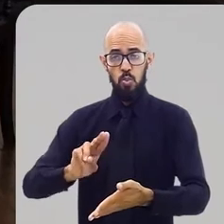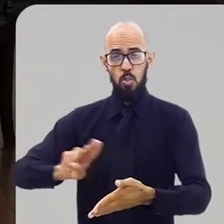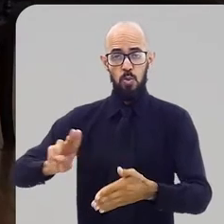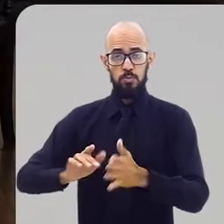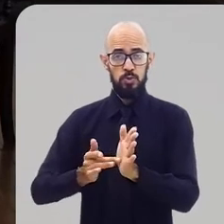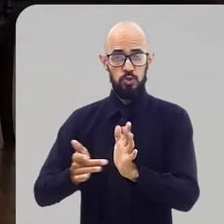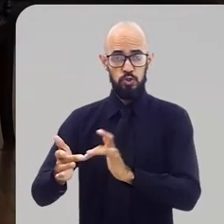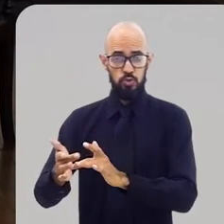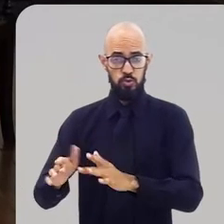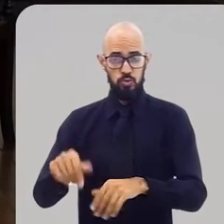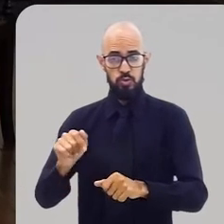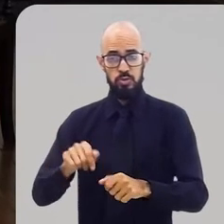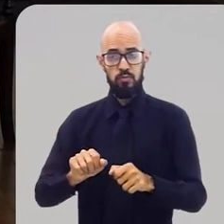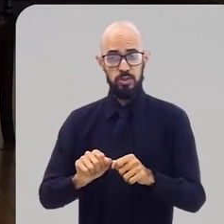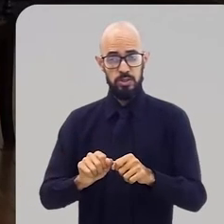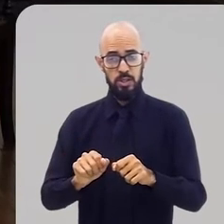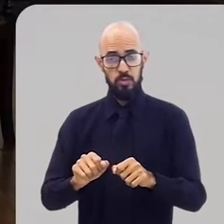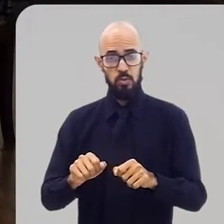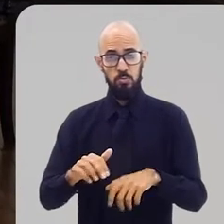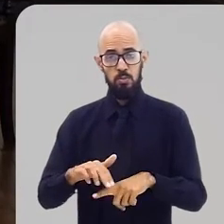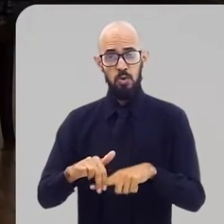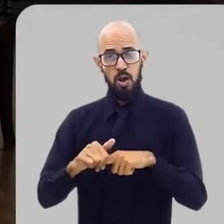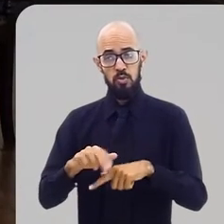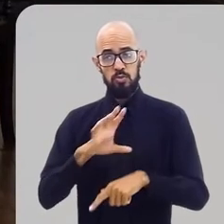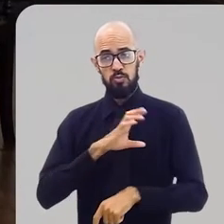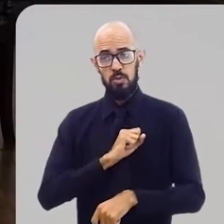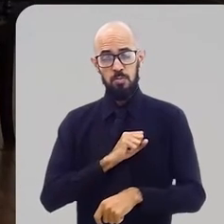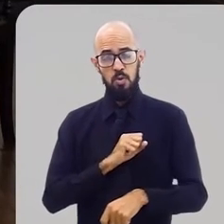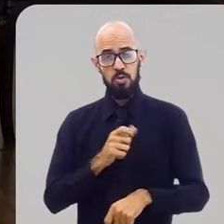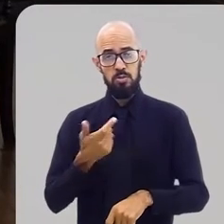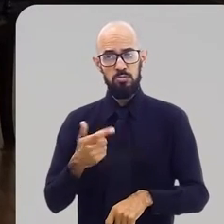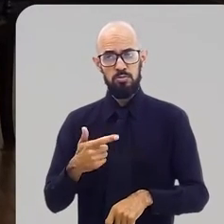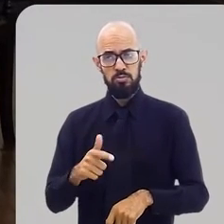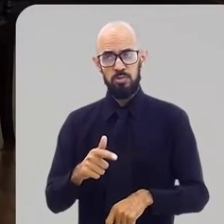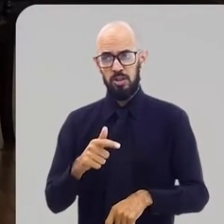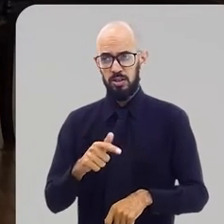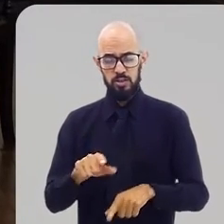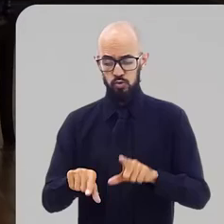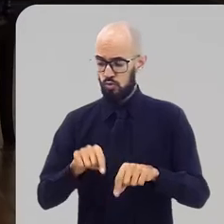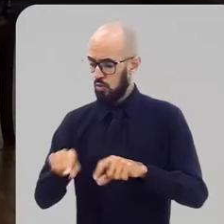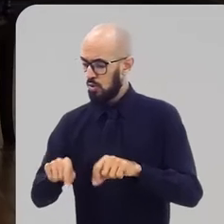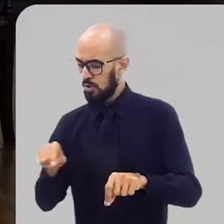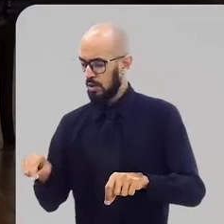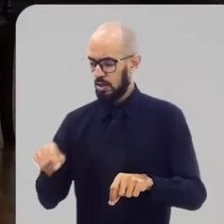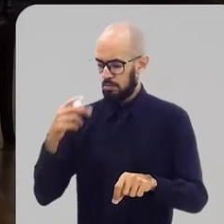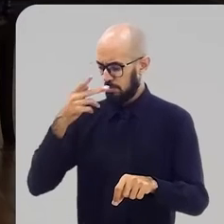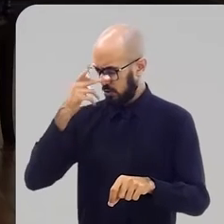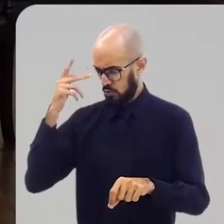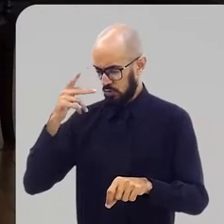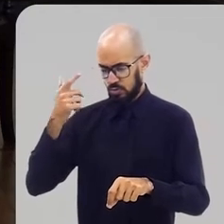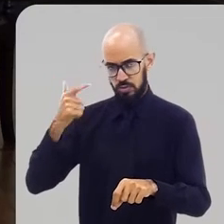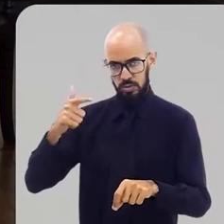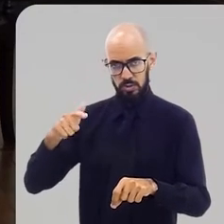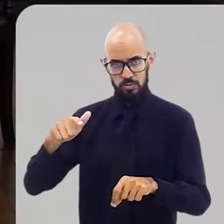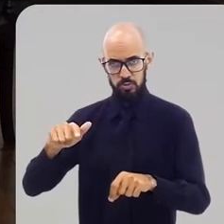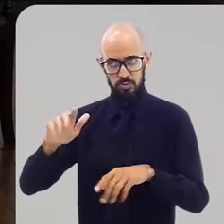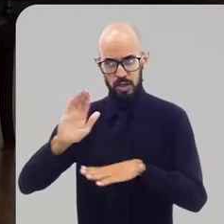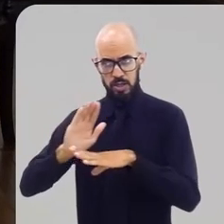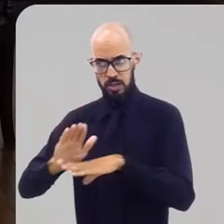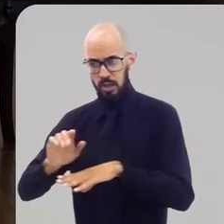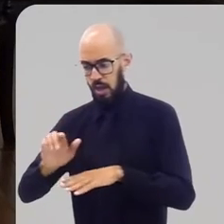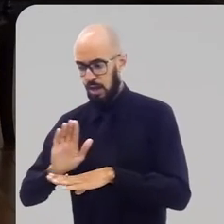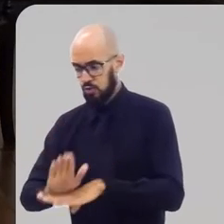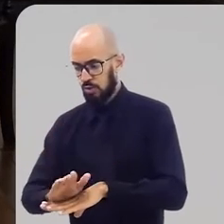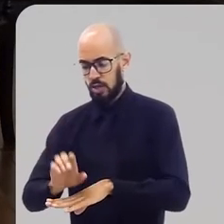Jesus realizando por amor e sem distinção de pessoas não estamos